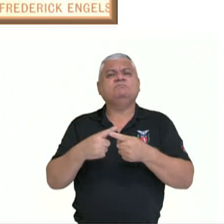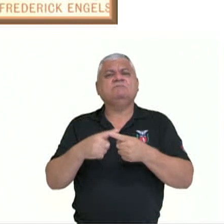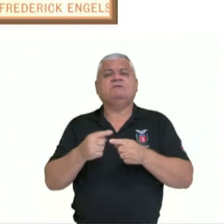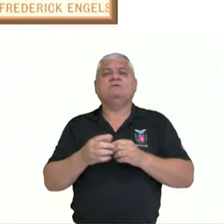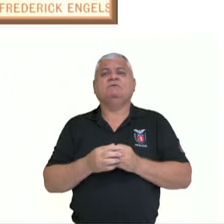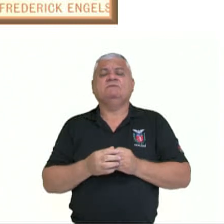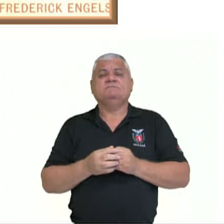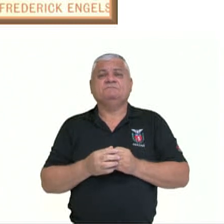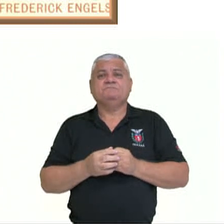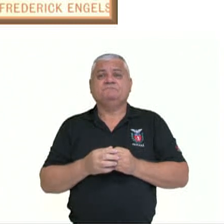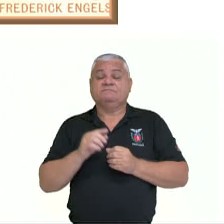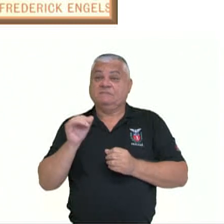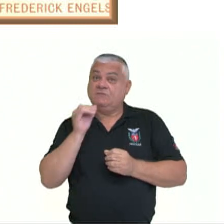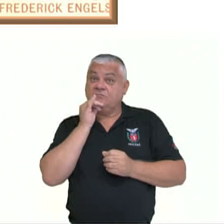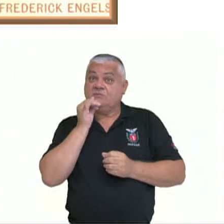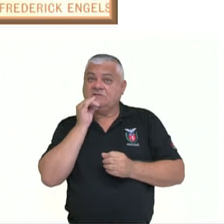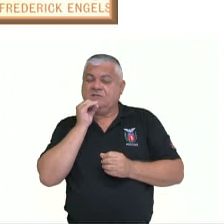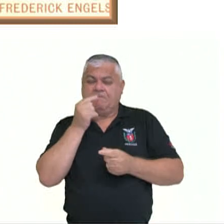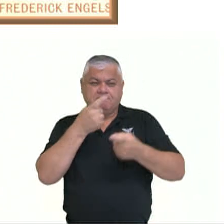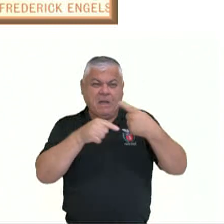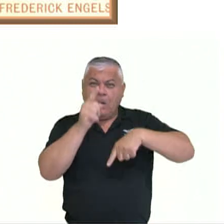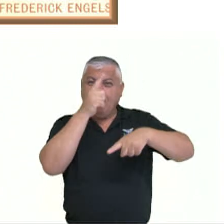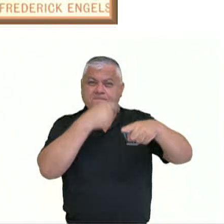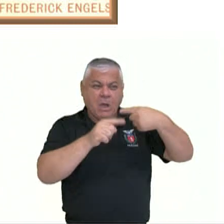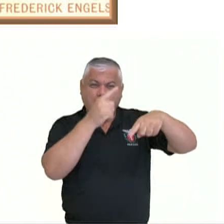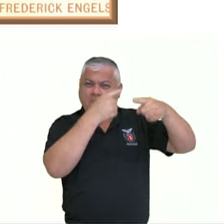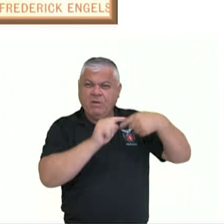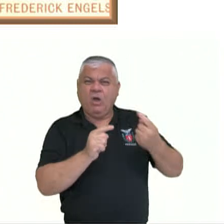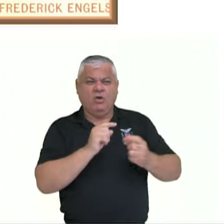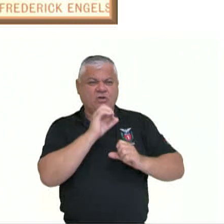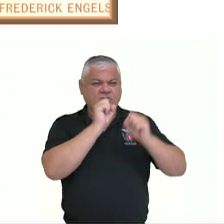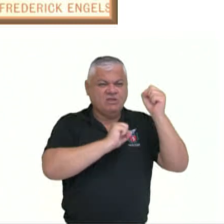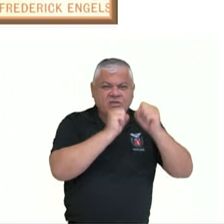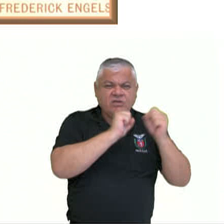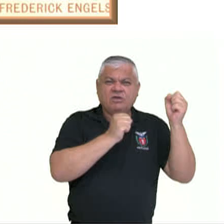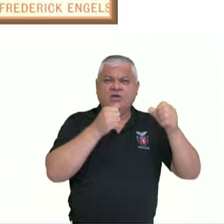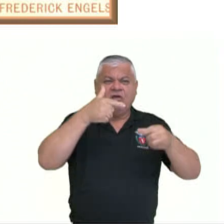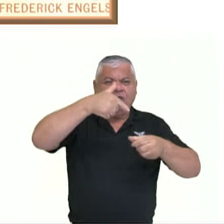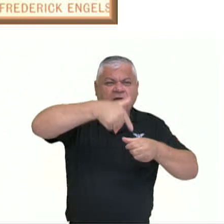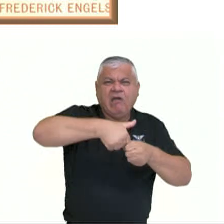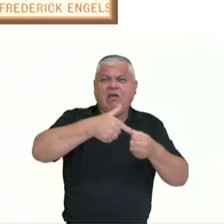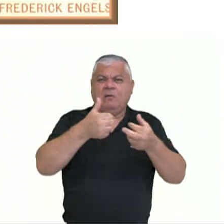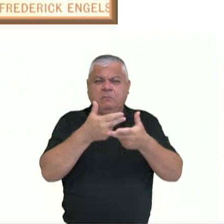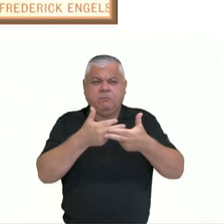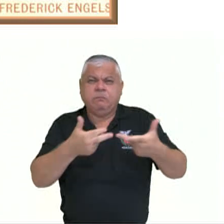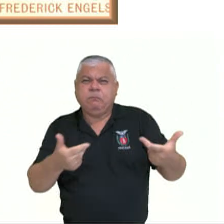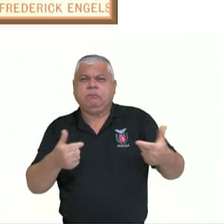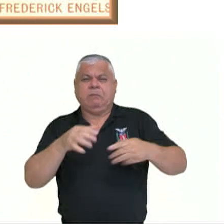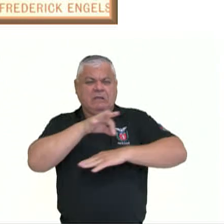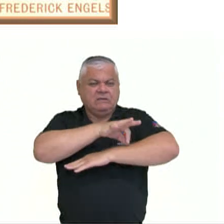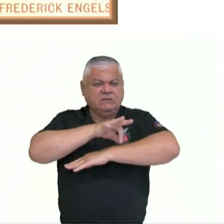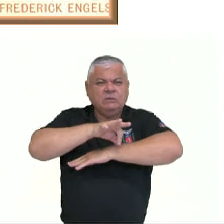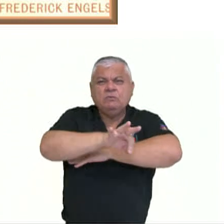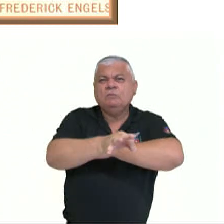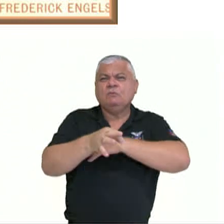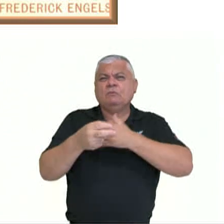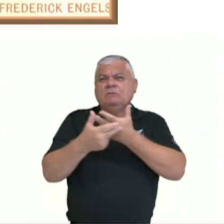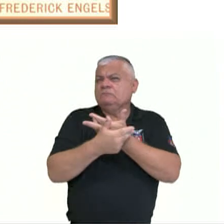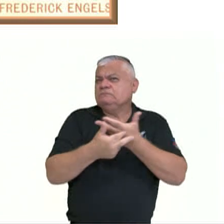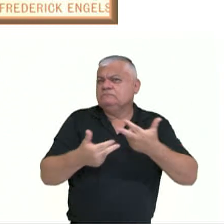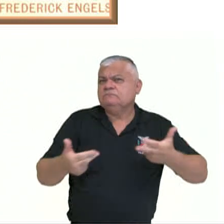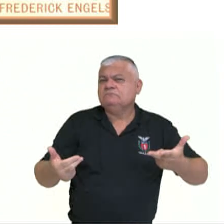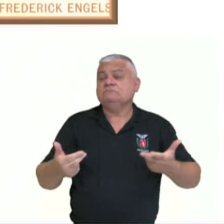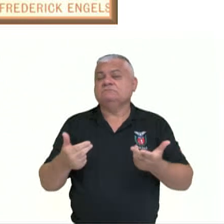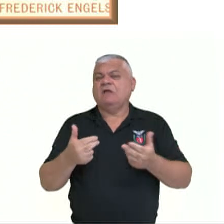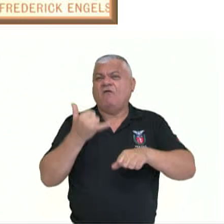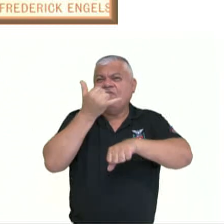como houve esse boom de invenções e crescimento, até no cunho da arquitetura, a gente vê que começa